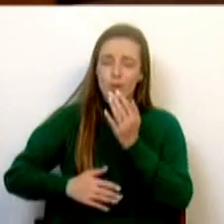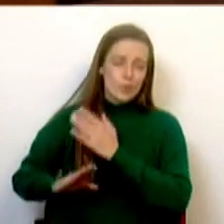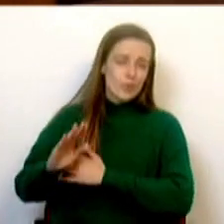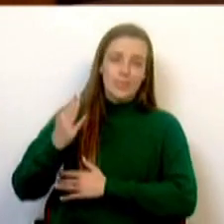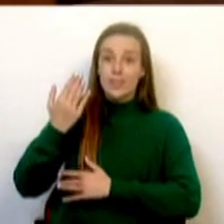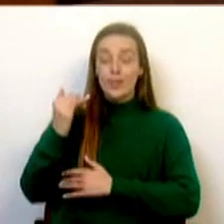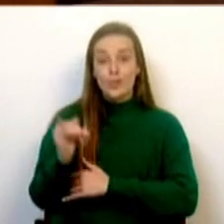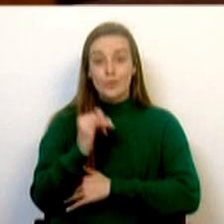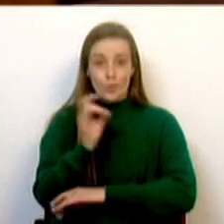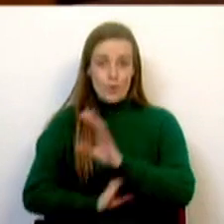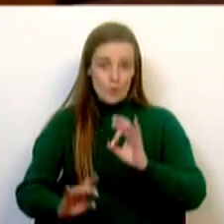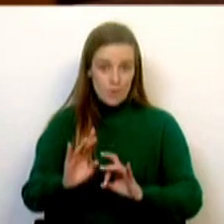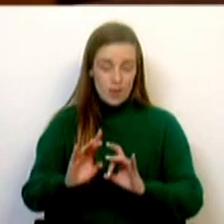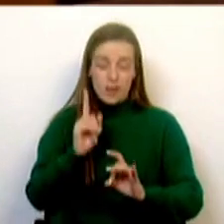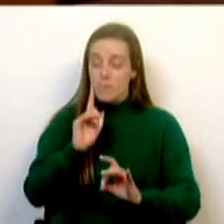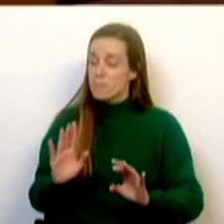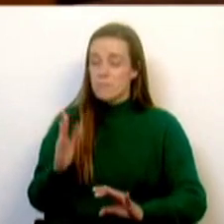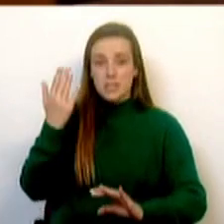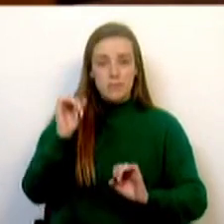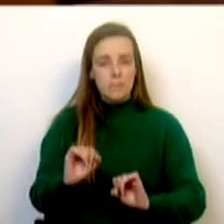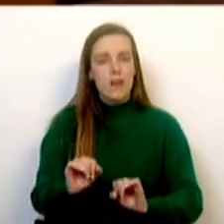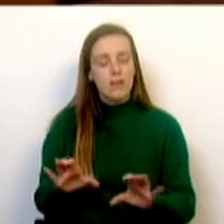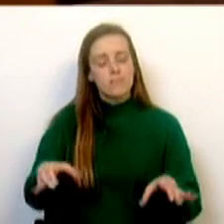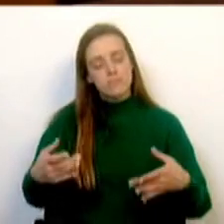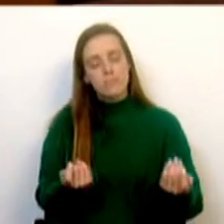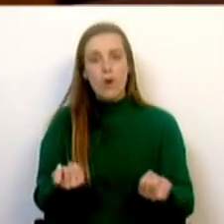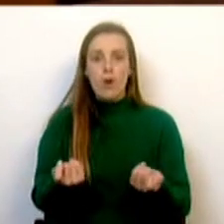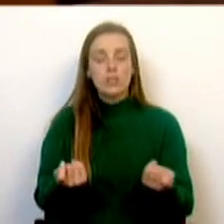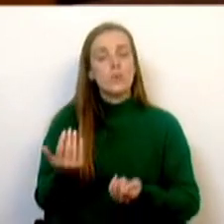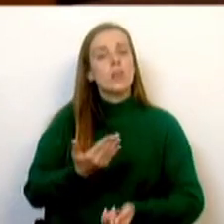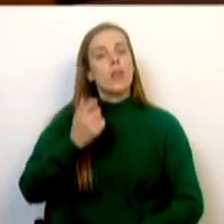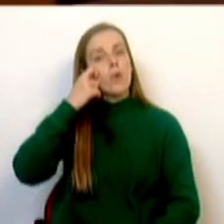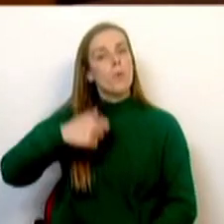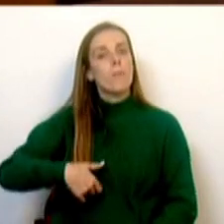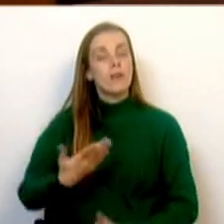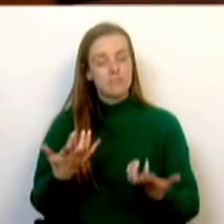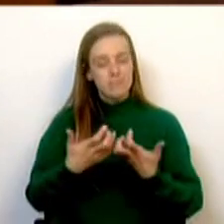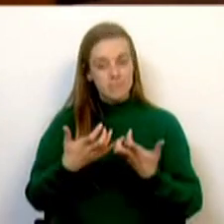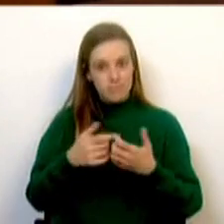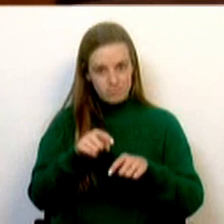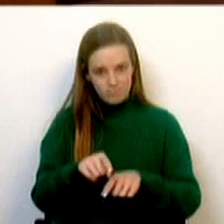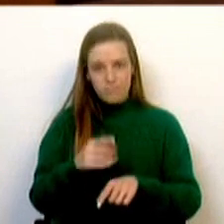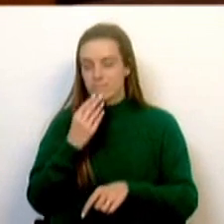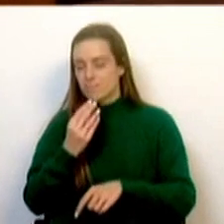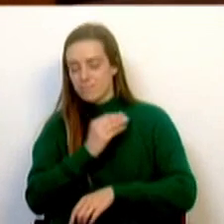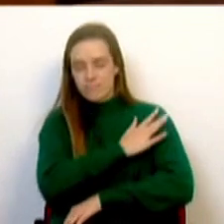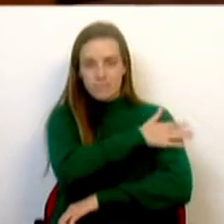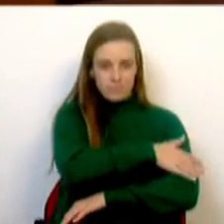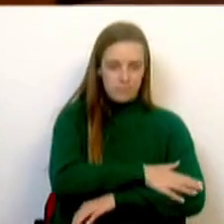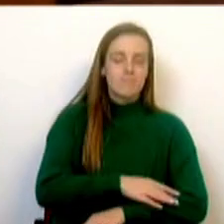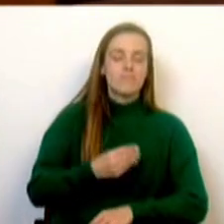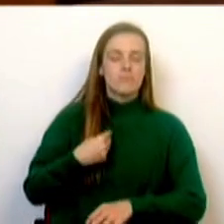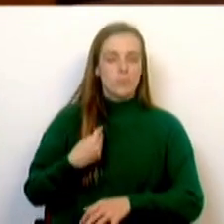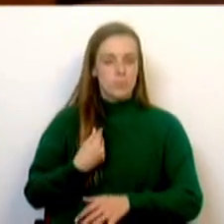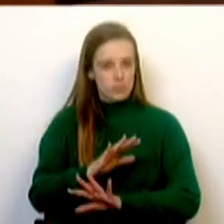europeia e a principal organização dos direitos humanos, e já o conflito israelo-palestiniano preocupava